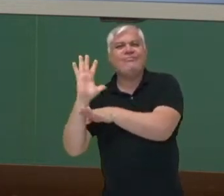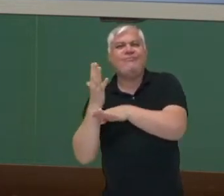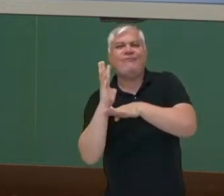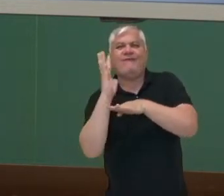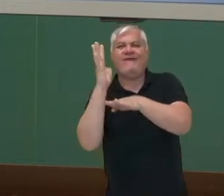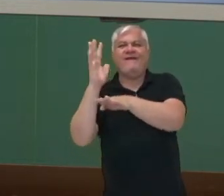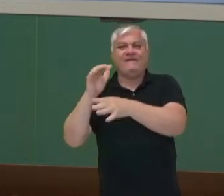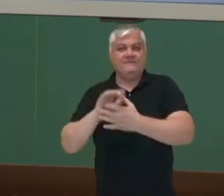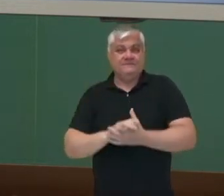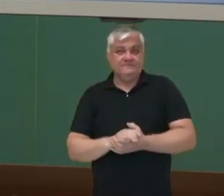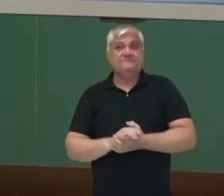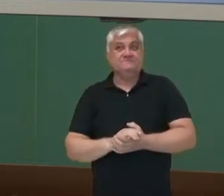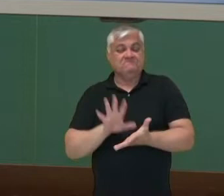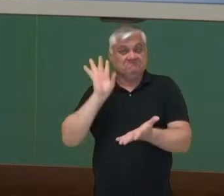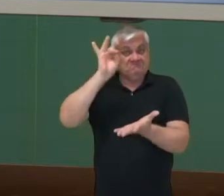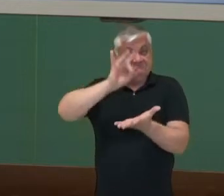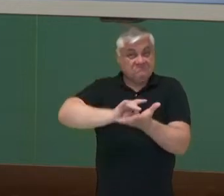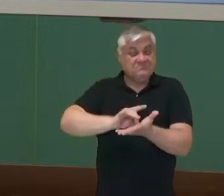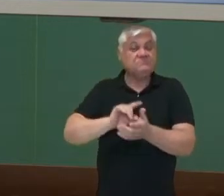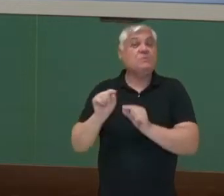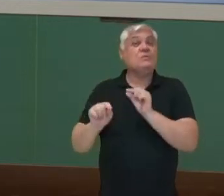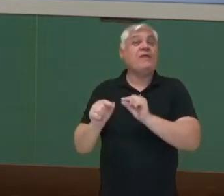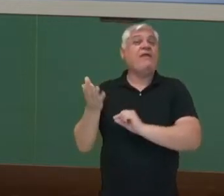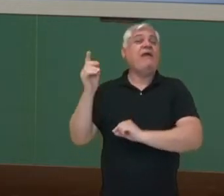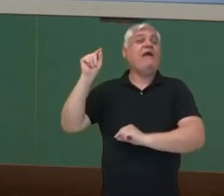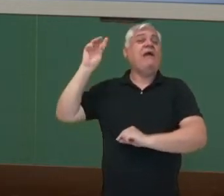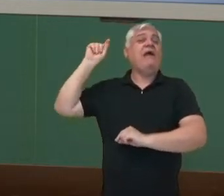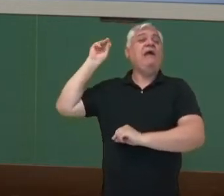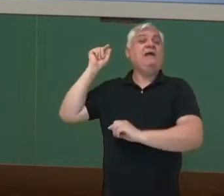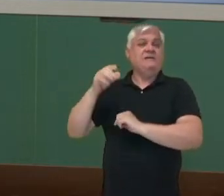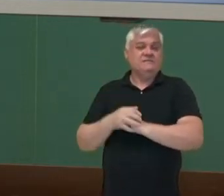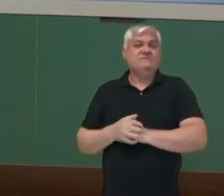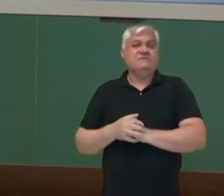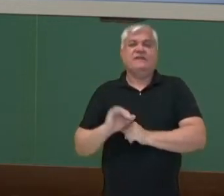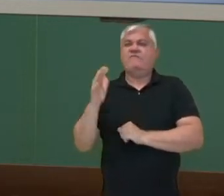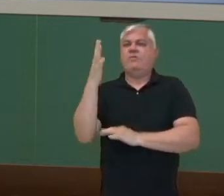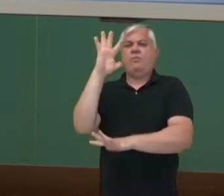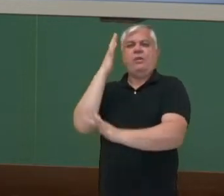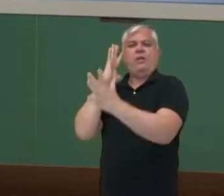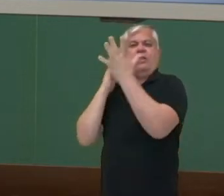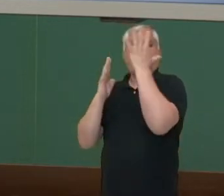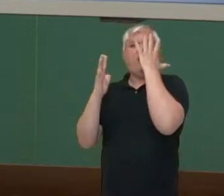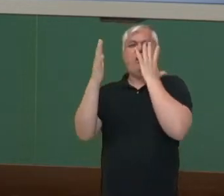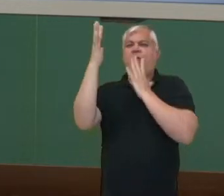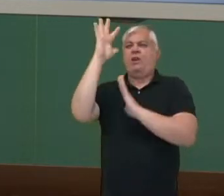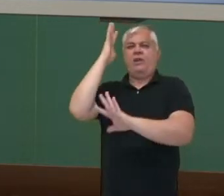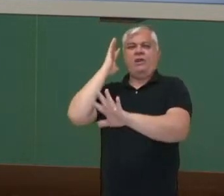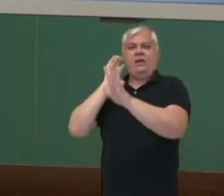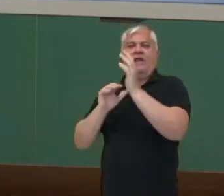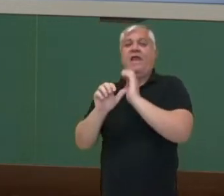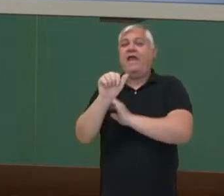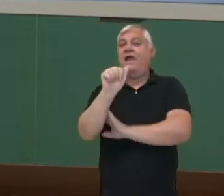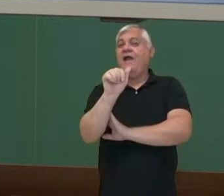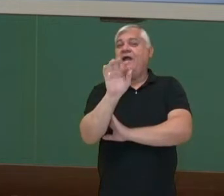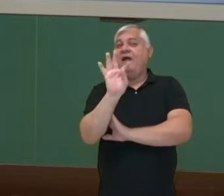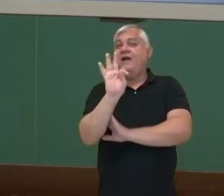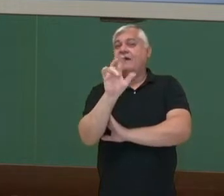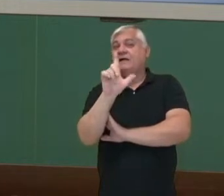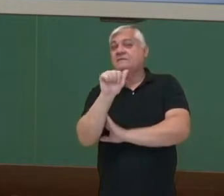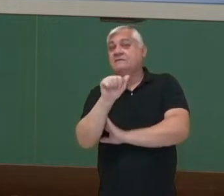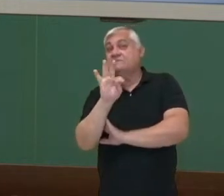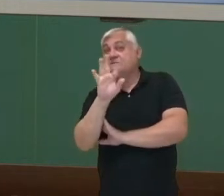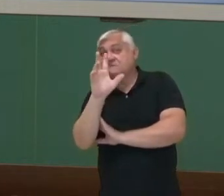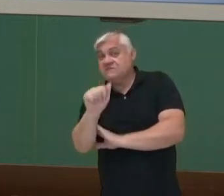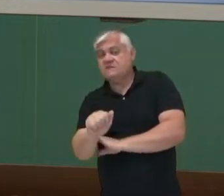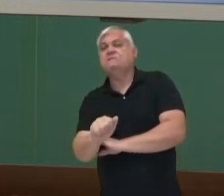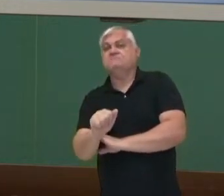No caso, originalmente, o que a gente tinha? A floresta atlântica ou mata atlântica nesta porção